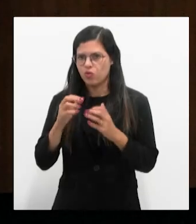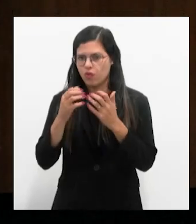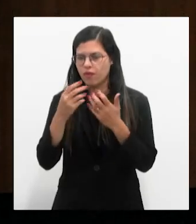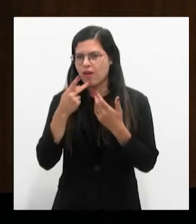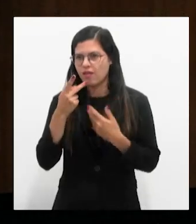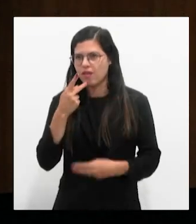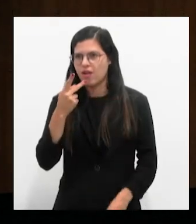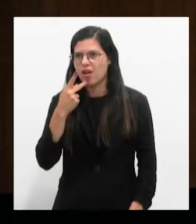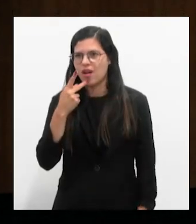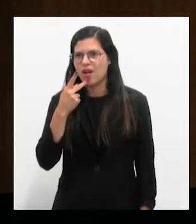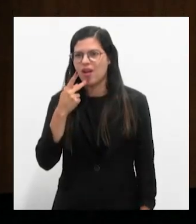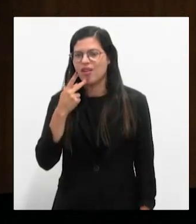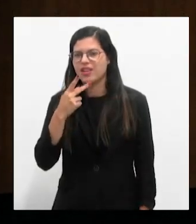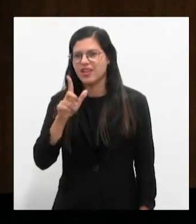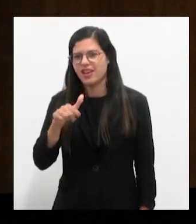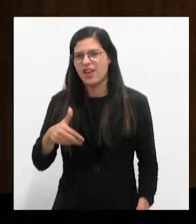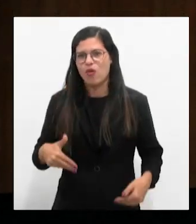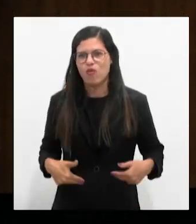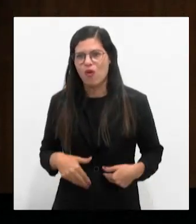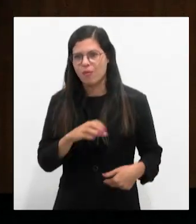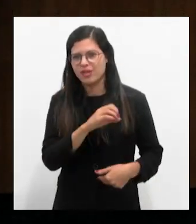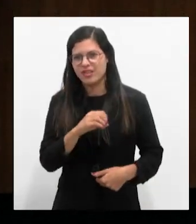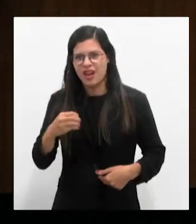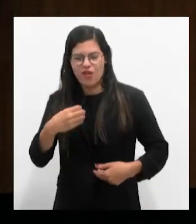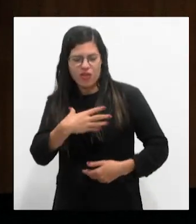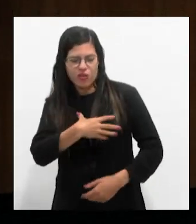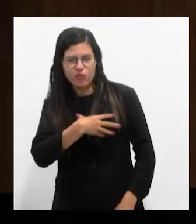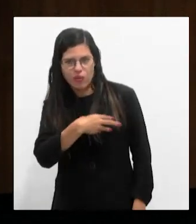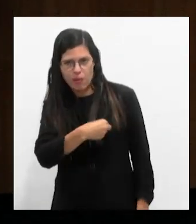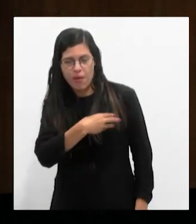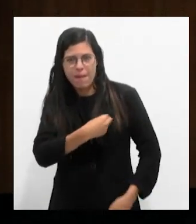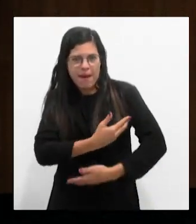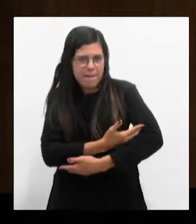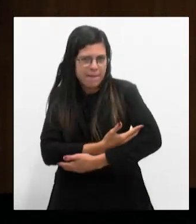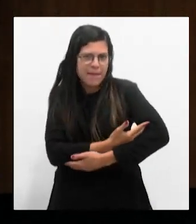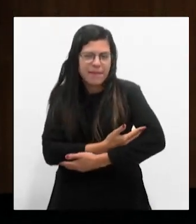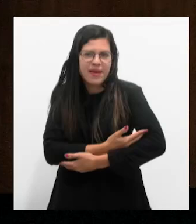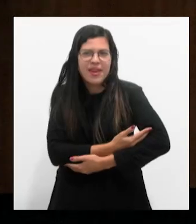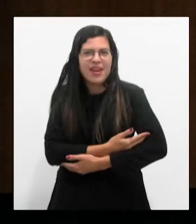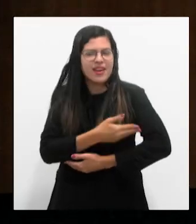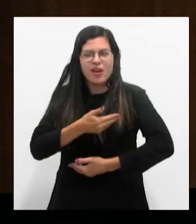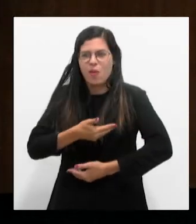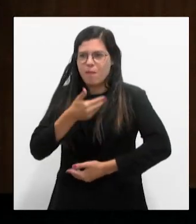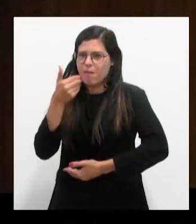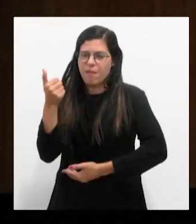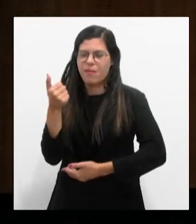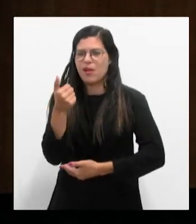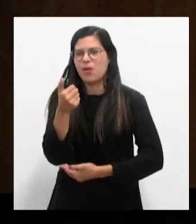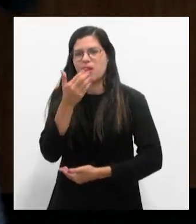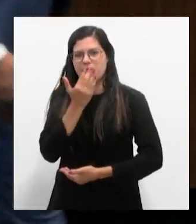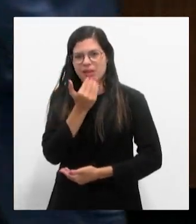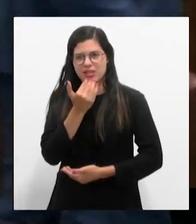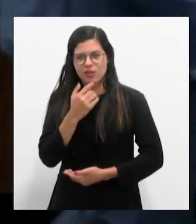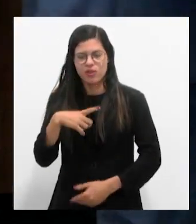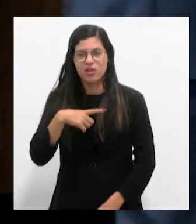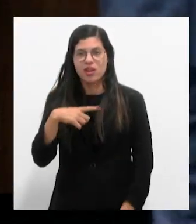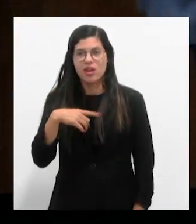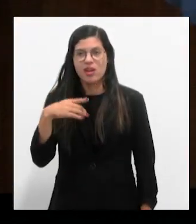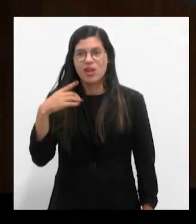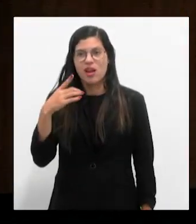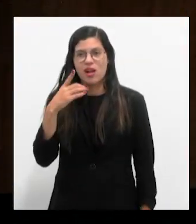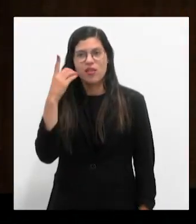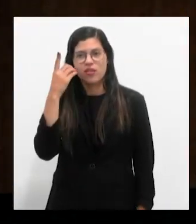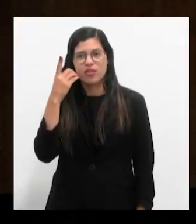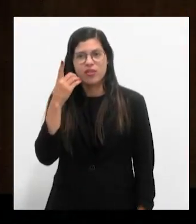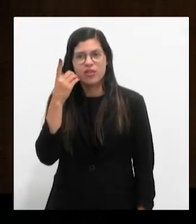mamar a Rubi, que é o Fome Zero mais orgânico e sustentável que tem. A deputada Marina do MST